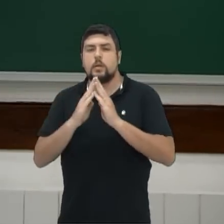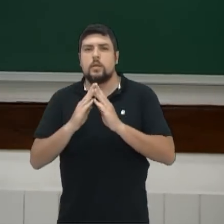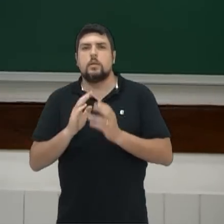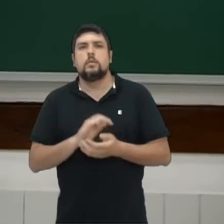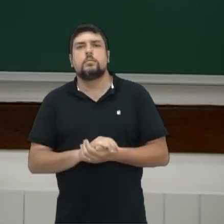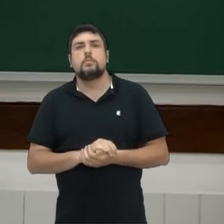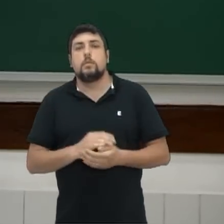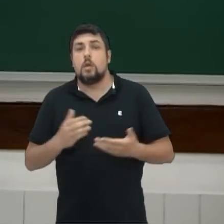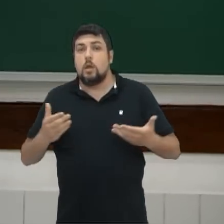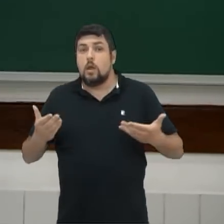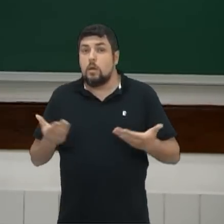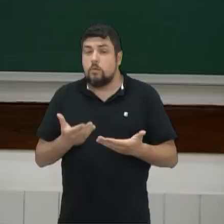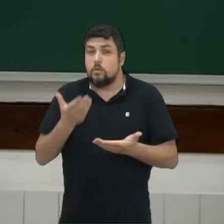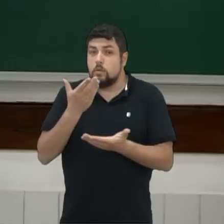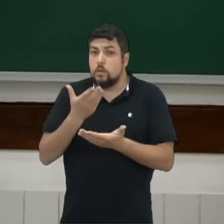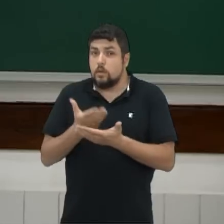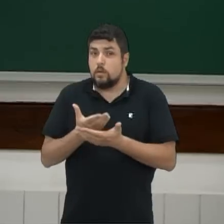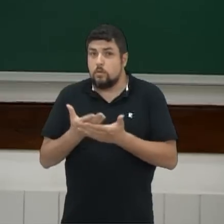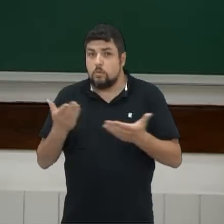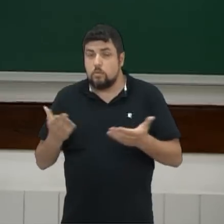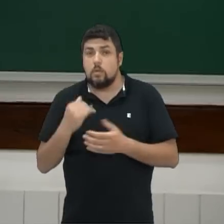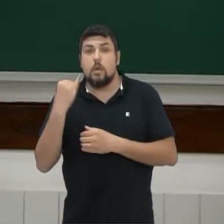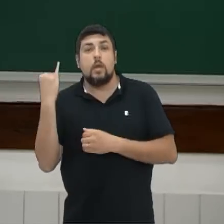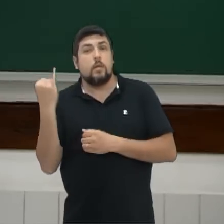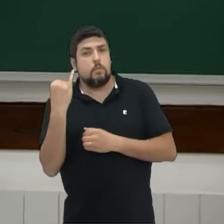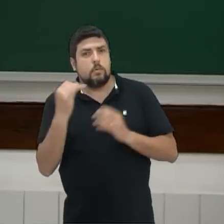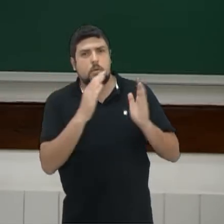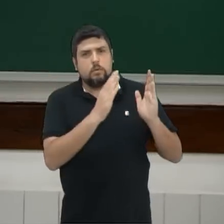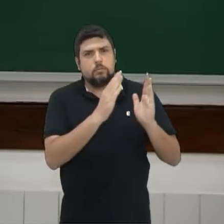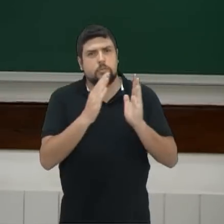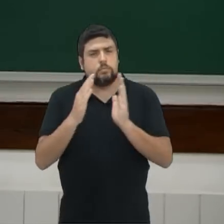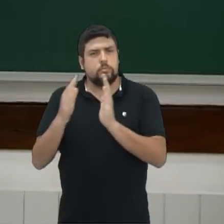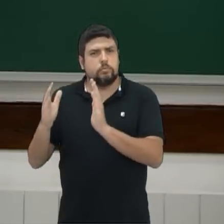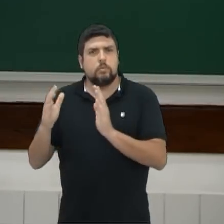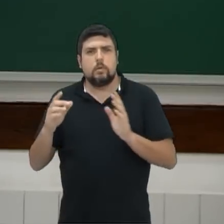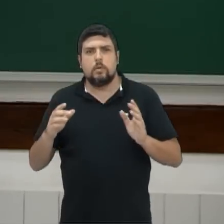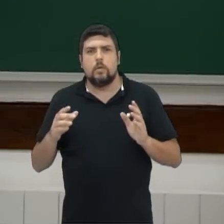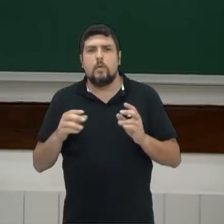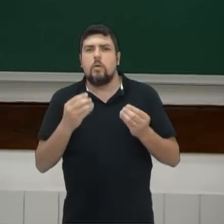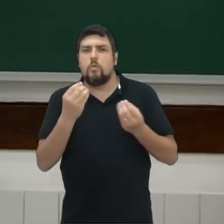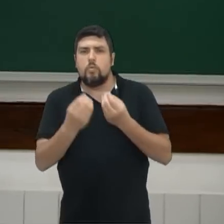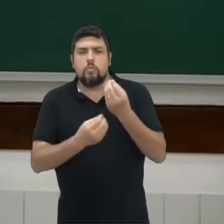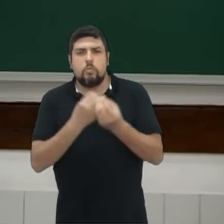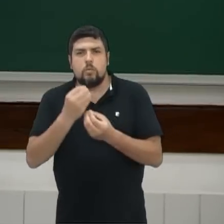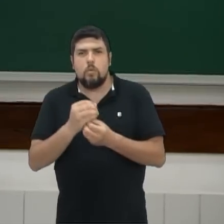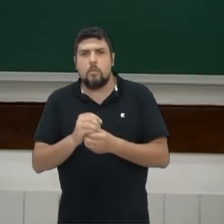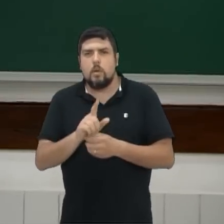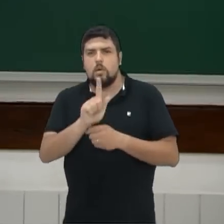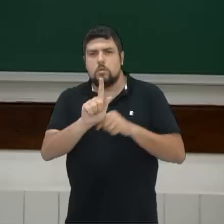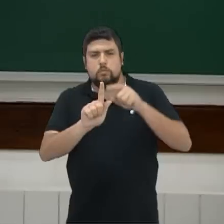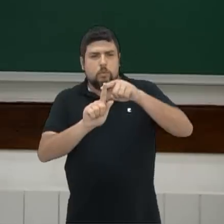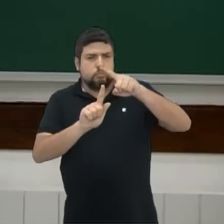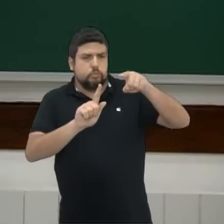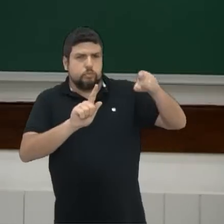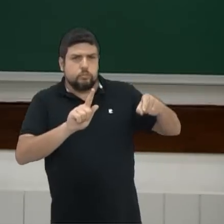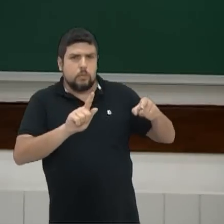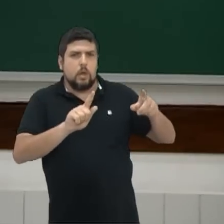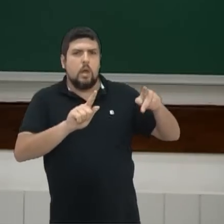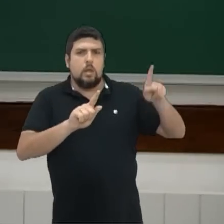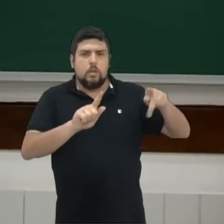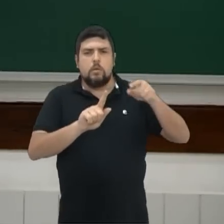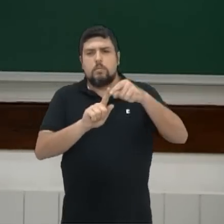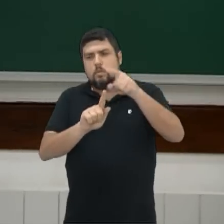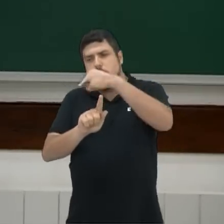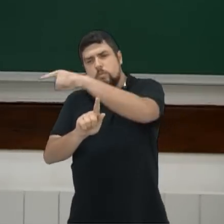aula de hoje, é importante que vocês tenham essa tabela em mãos, para vocês transformarem a quilograma, na grama, na miligrama,